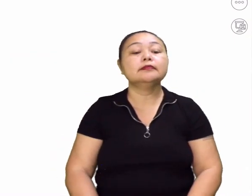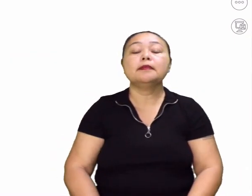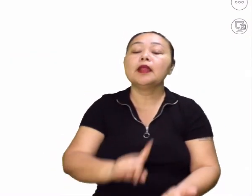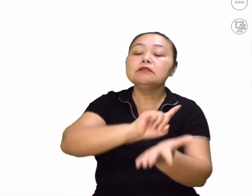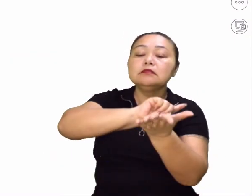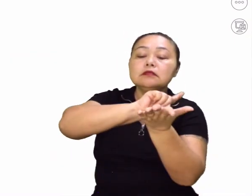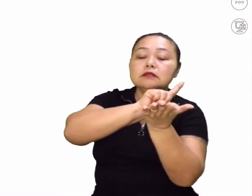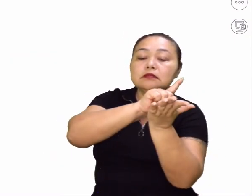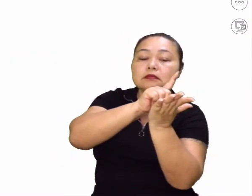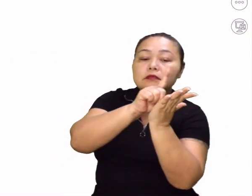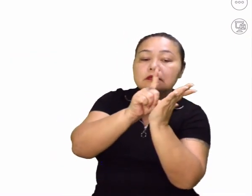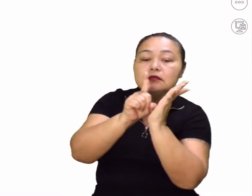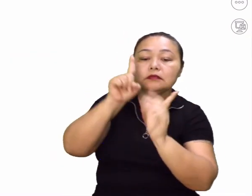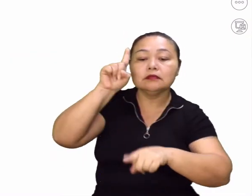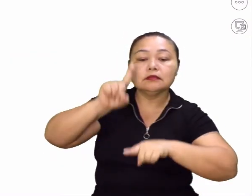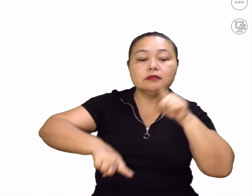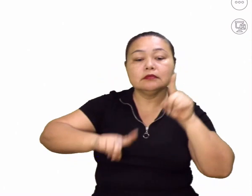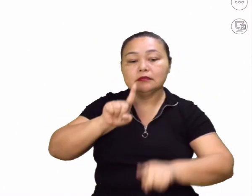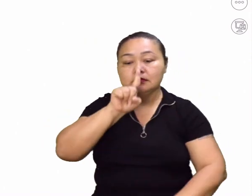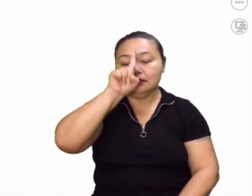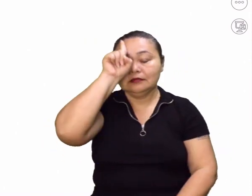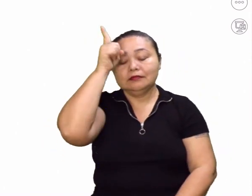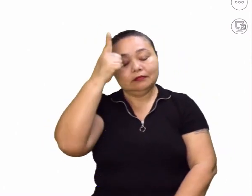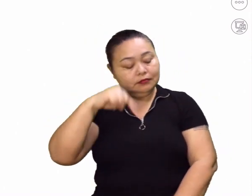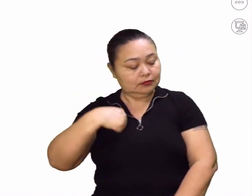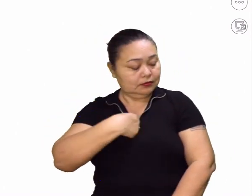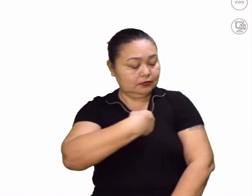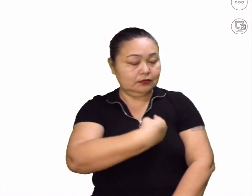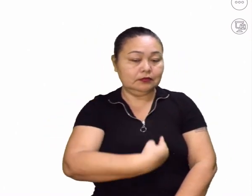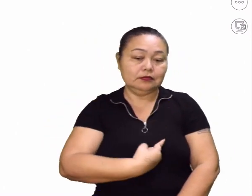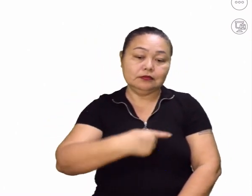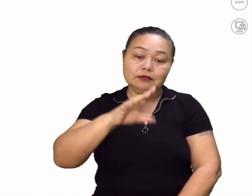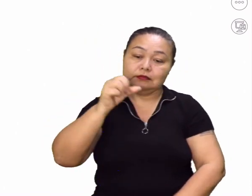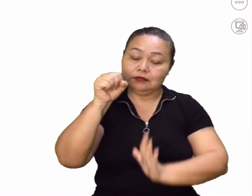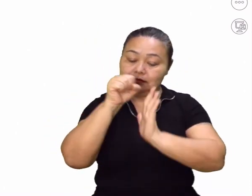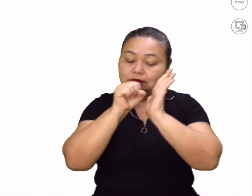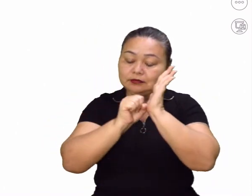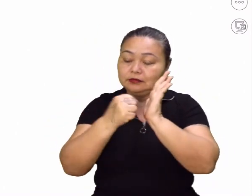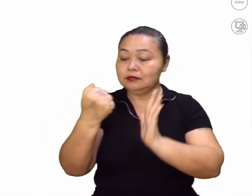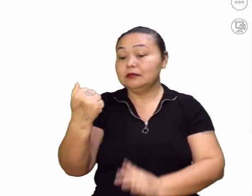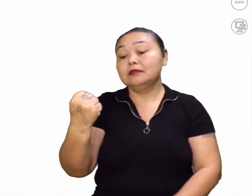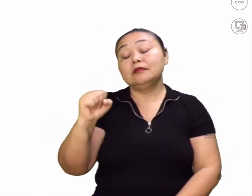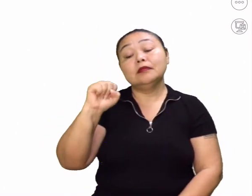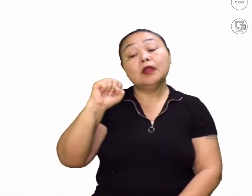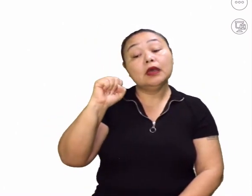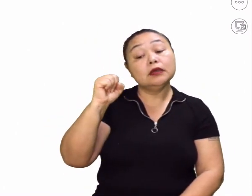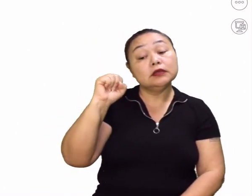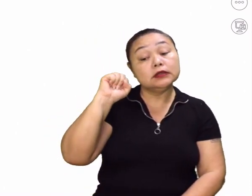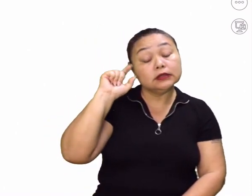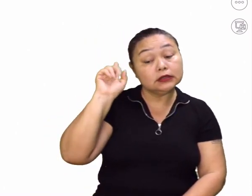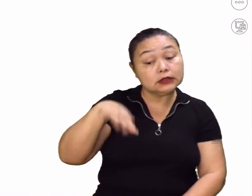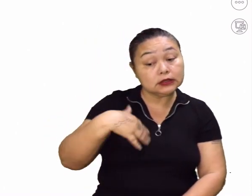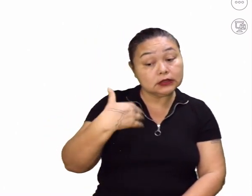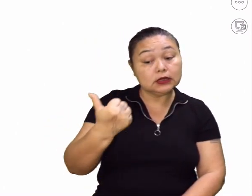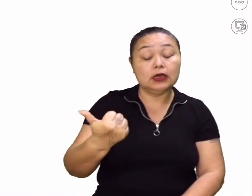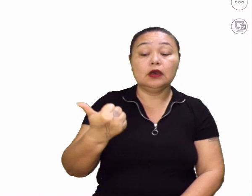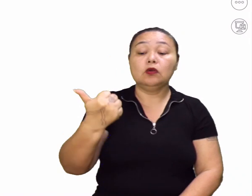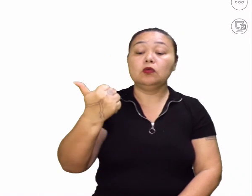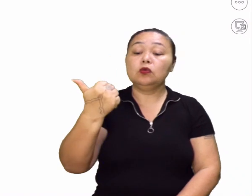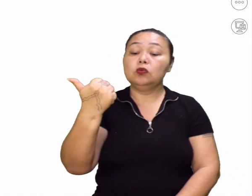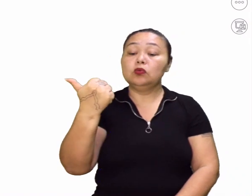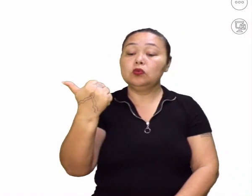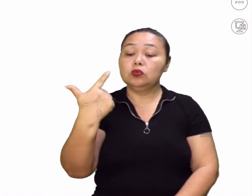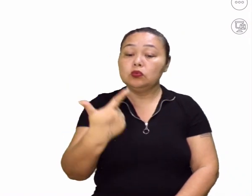Bússola. Instrumento inventado pelos chineses por volta do século XII. Ganhou